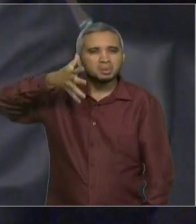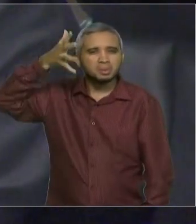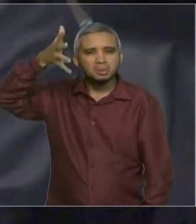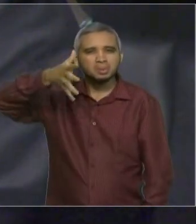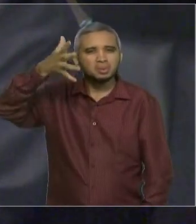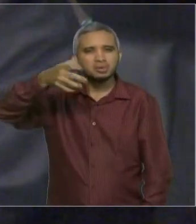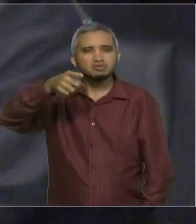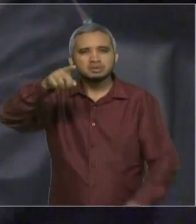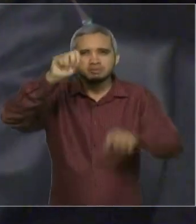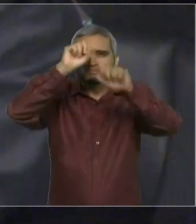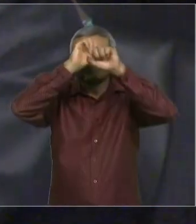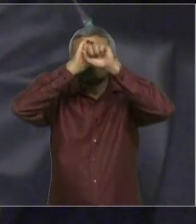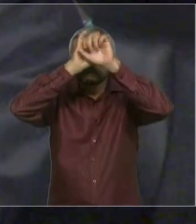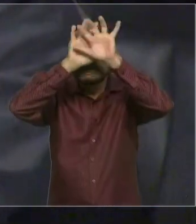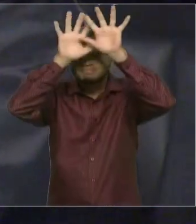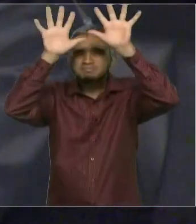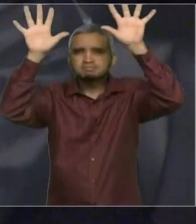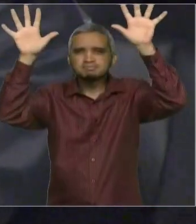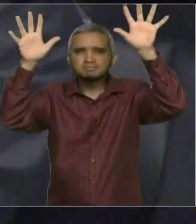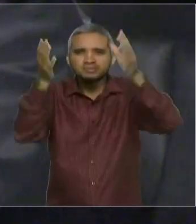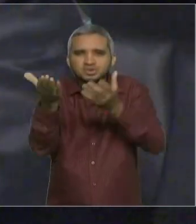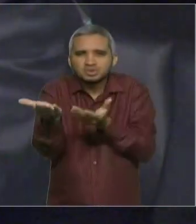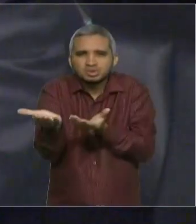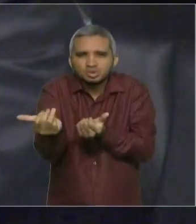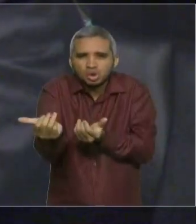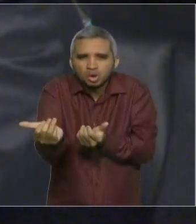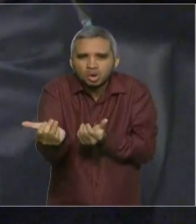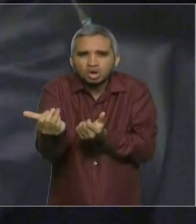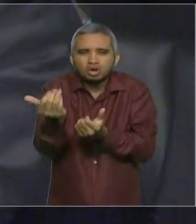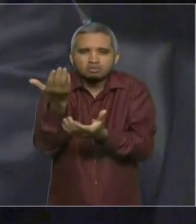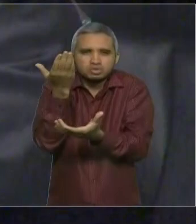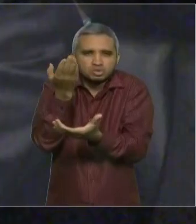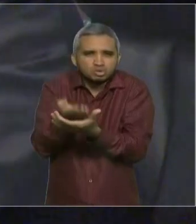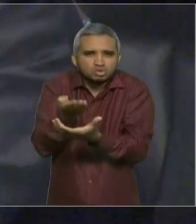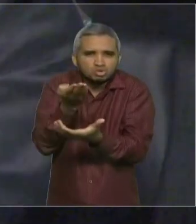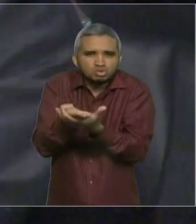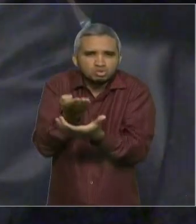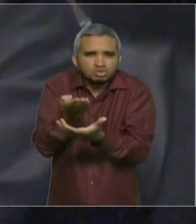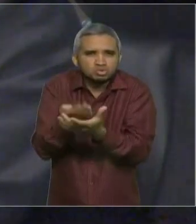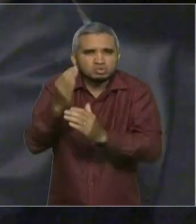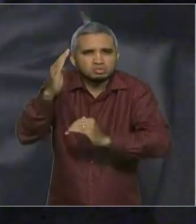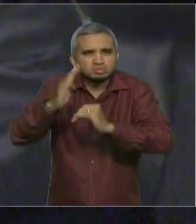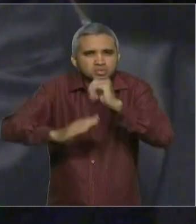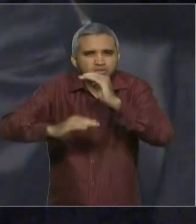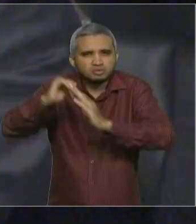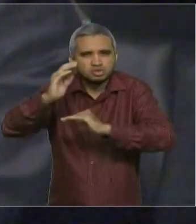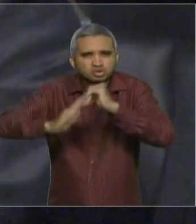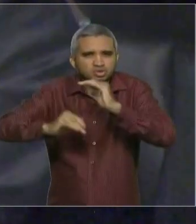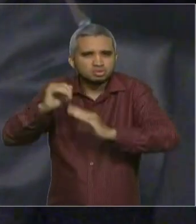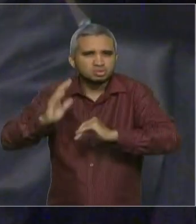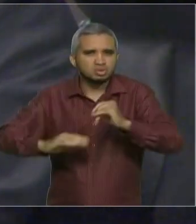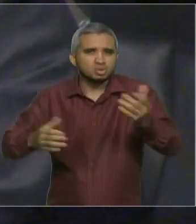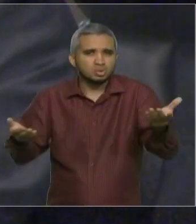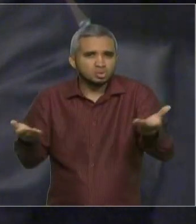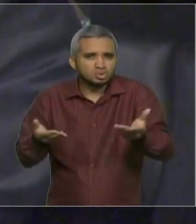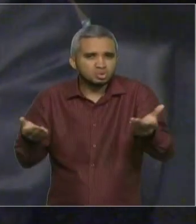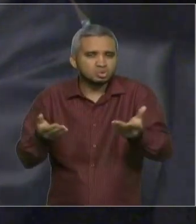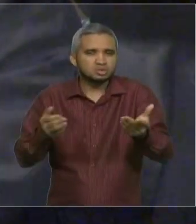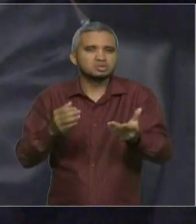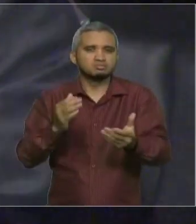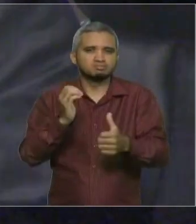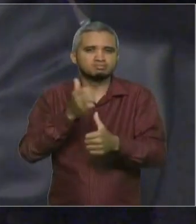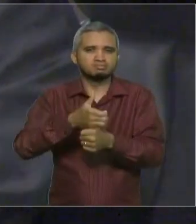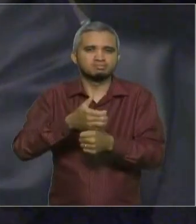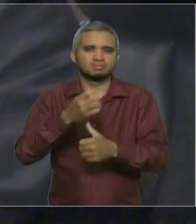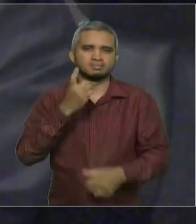foi, como jovem, como estudante, como profissional e hoje como deputada. E eu quero solicitar à mesa diretora que faça